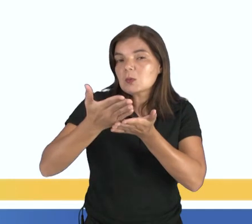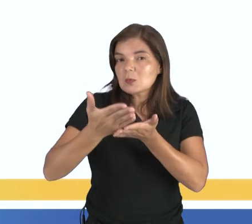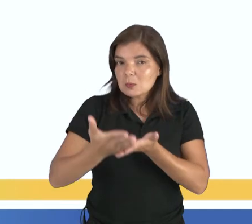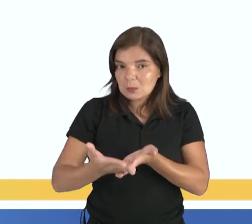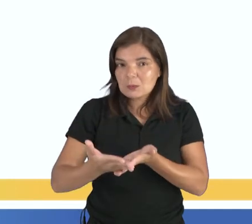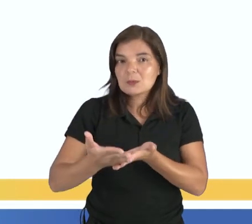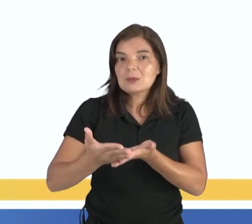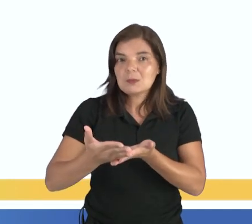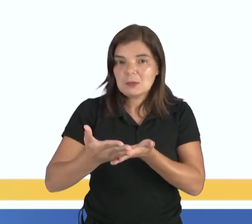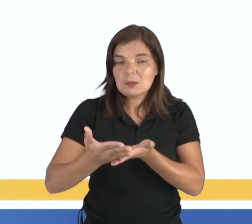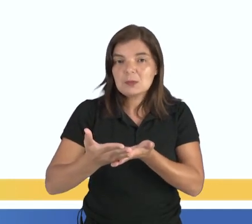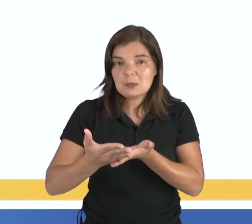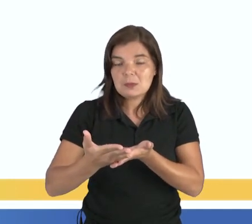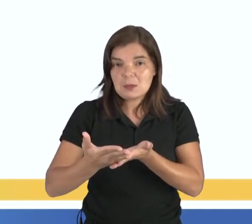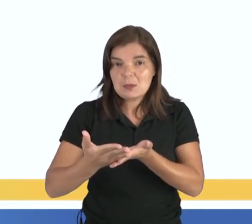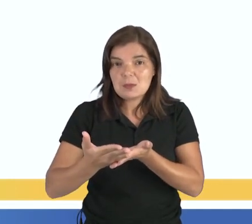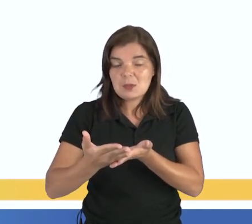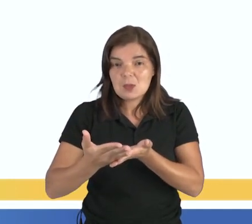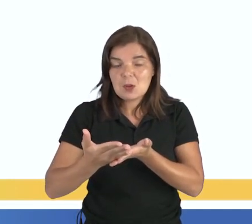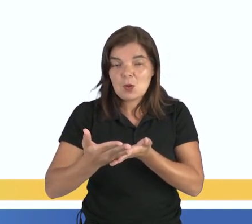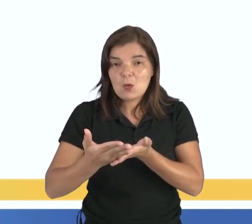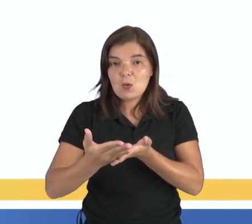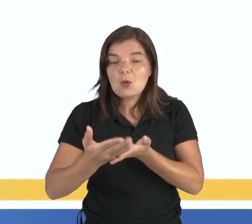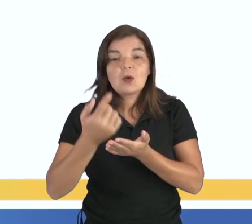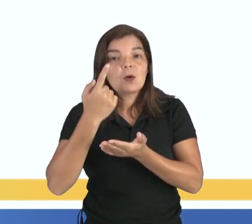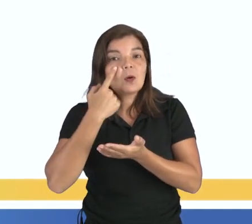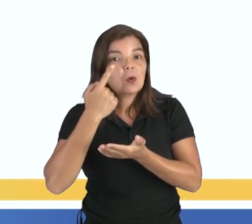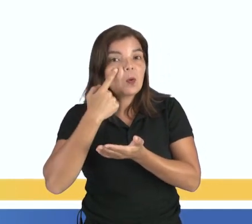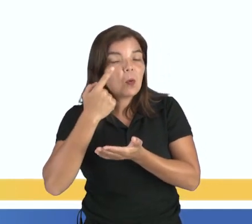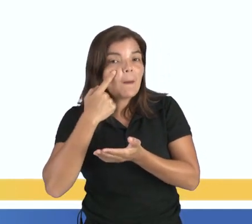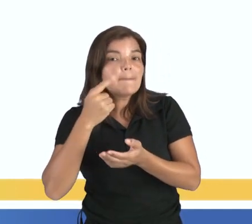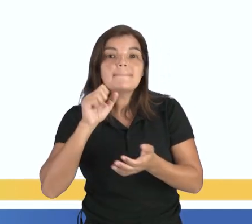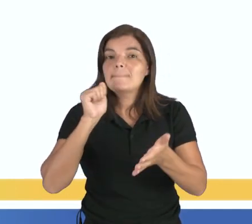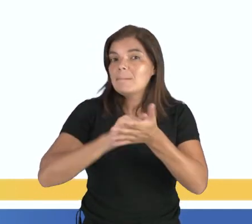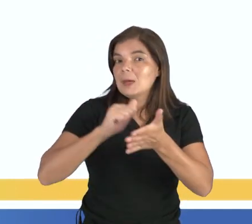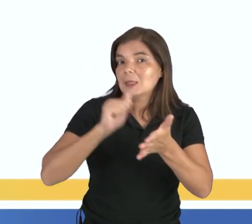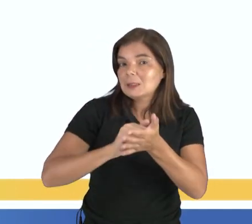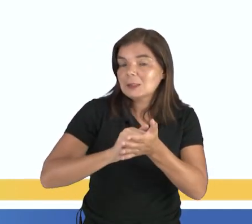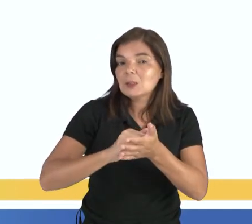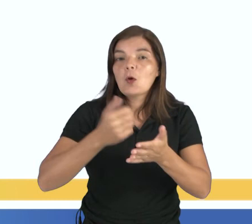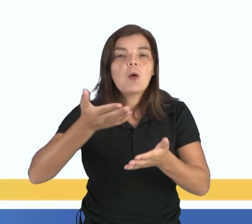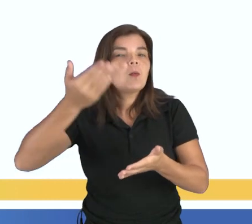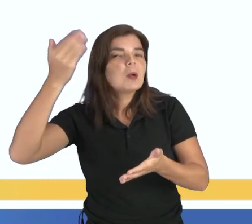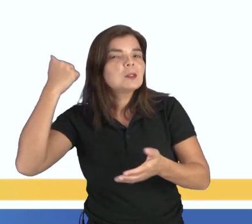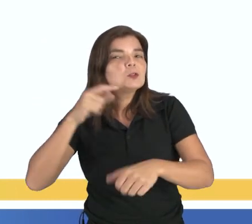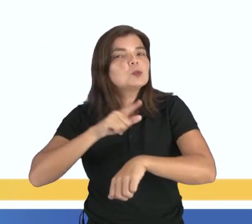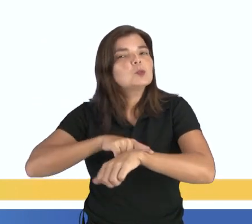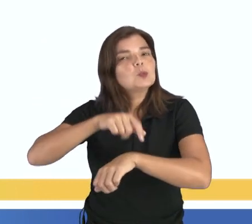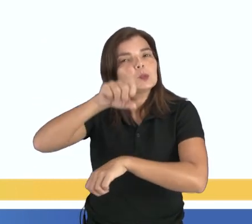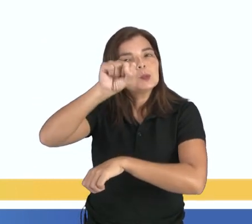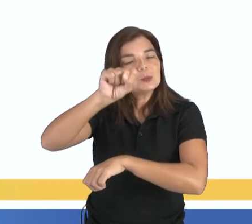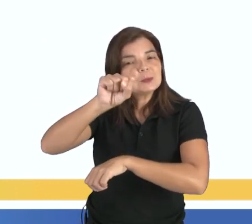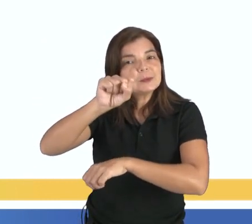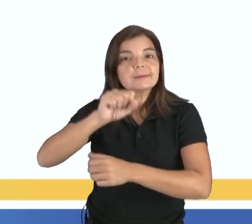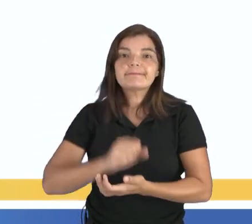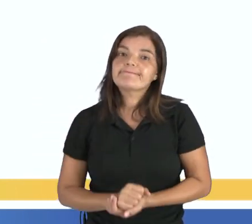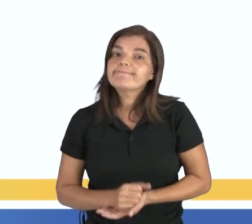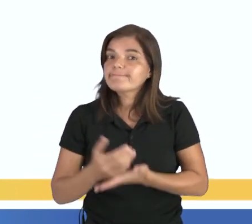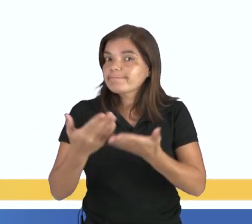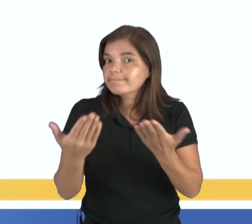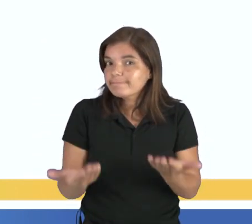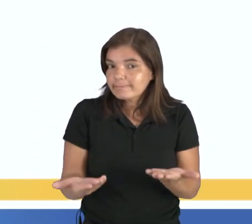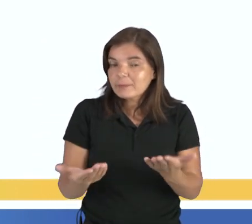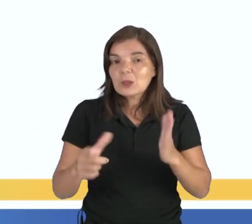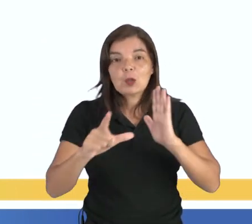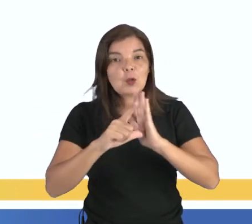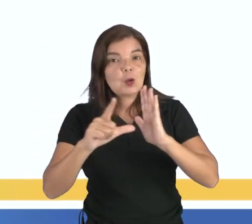quando batem, bateram, batiam ou bate 8 horas. Nessa loja,